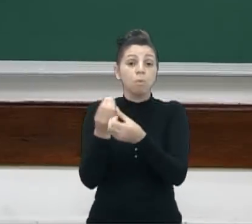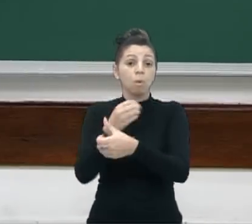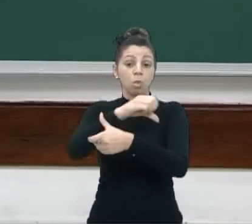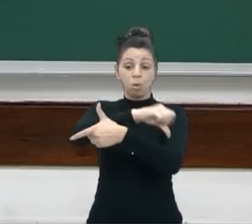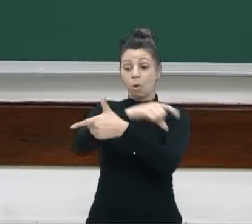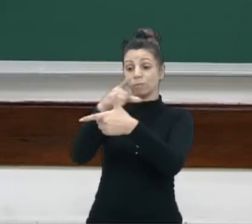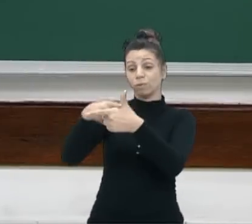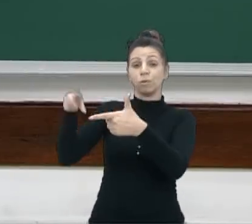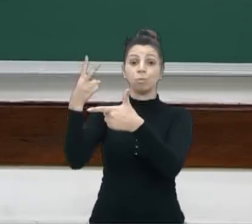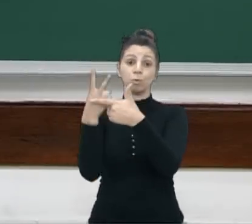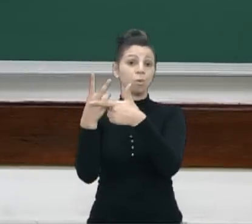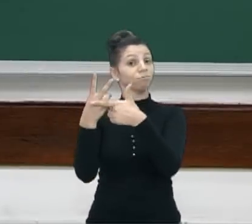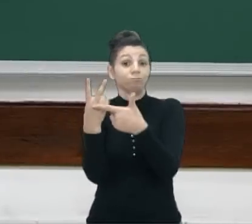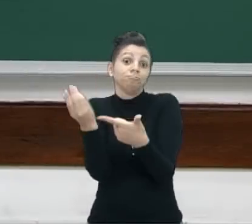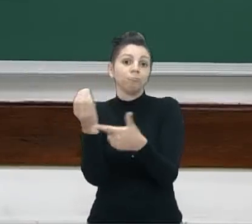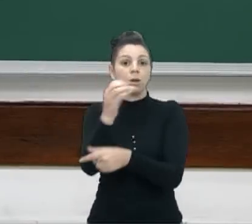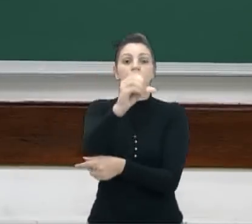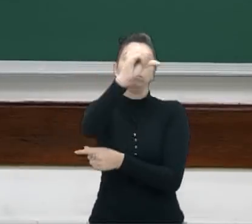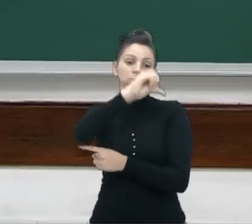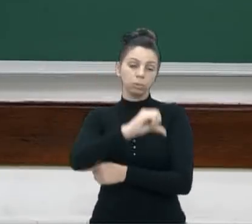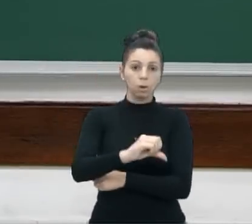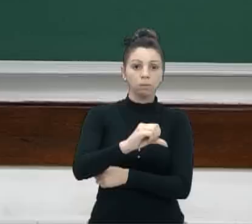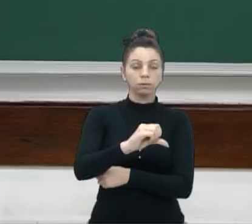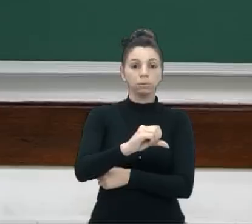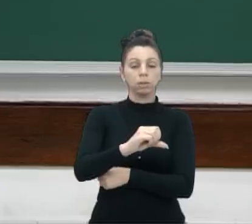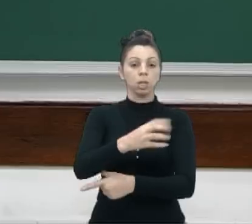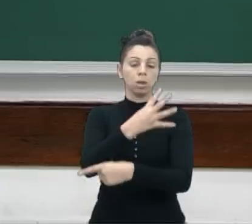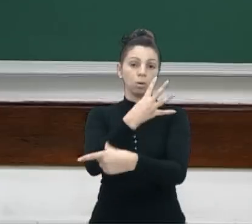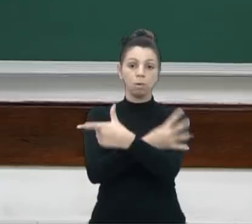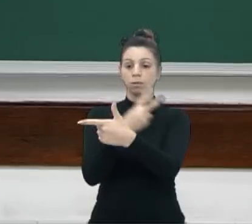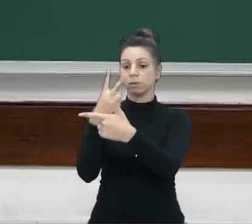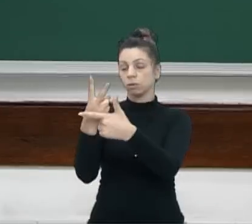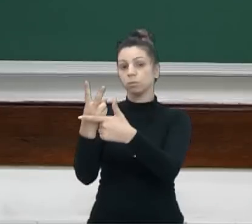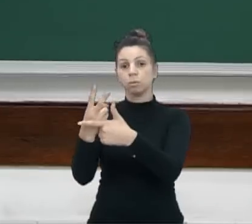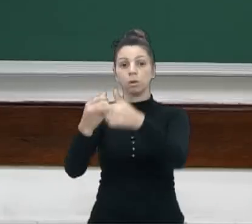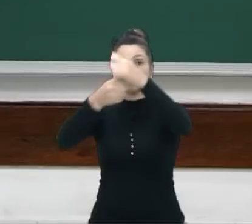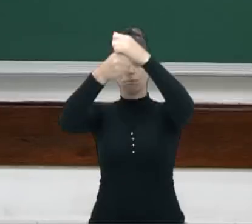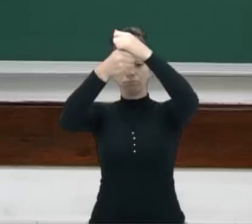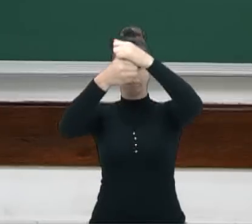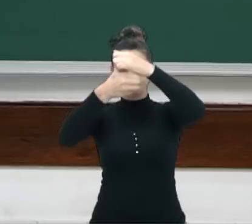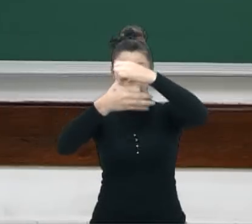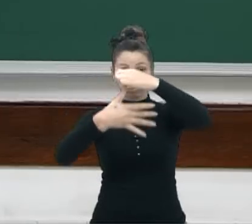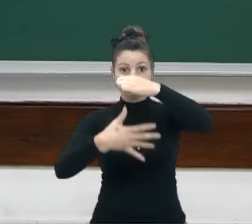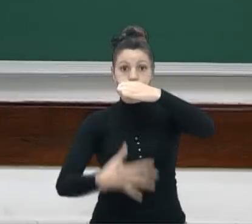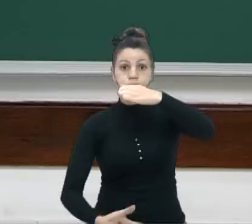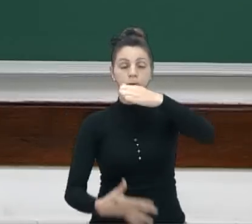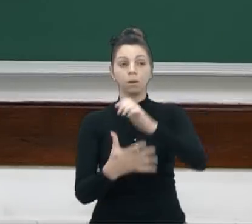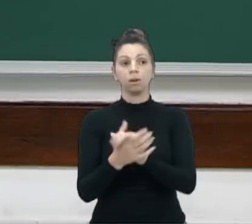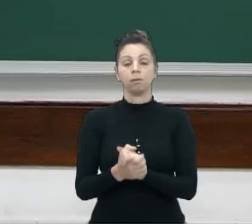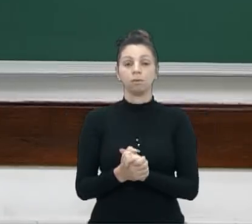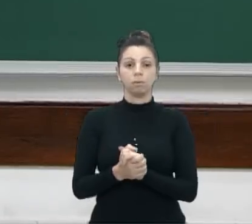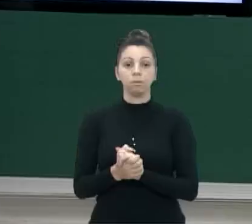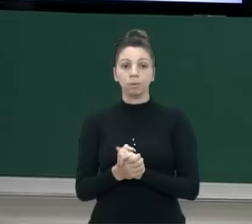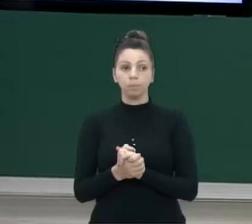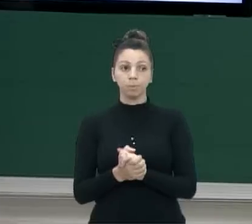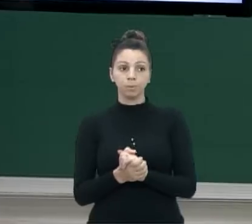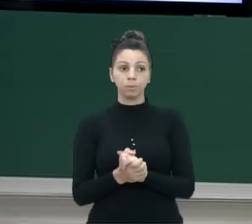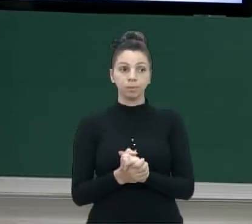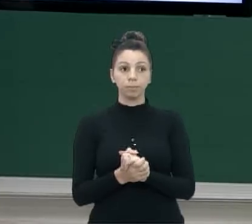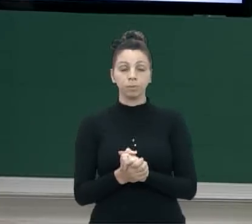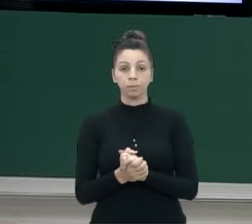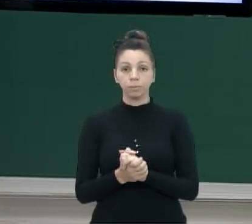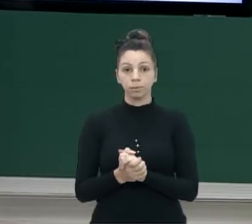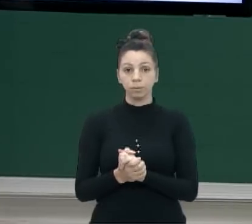eu repito 9. 4 dividido por 2, 2 e assim por diante. Quando eu olho os fatores aqui, eu tenho o